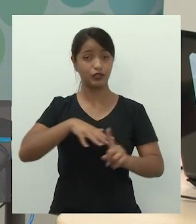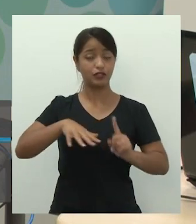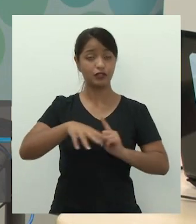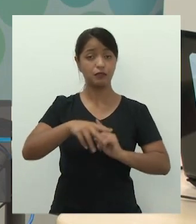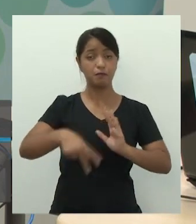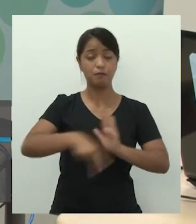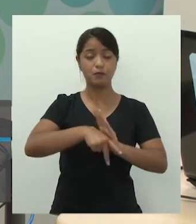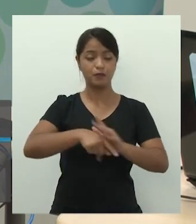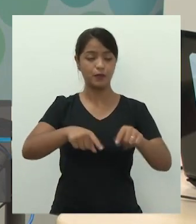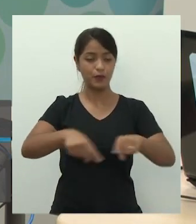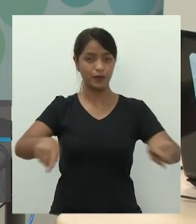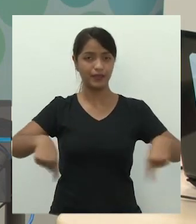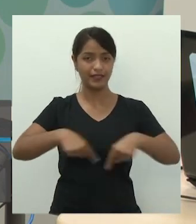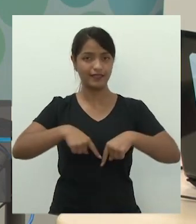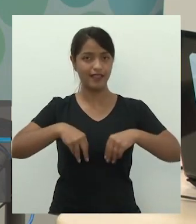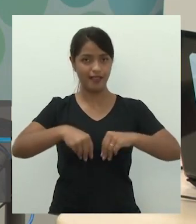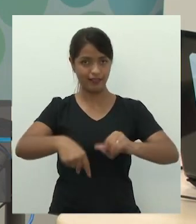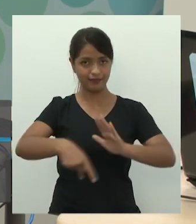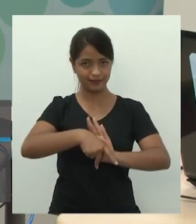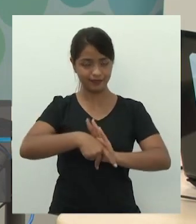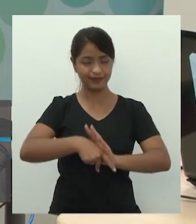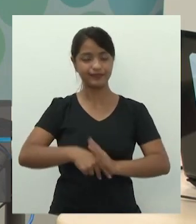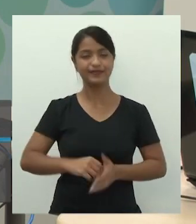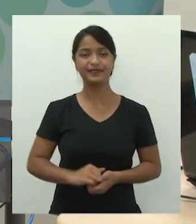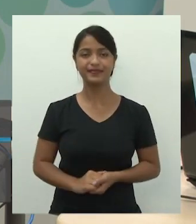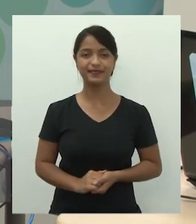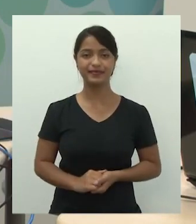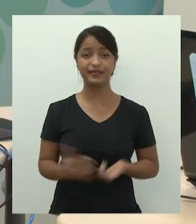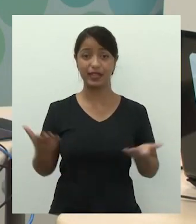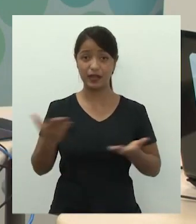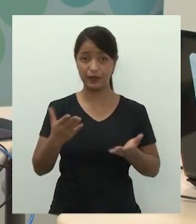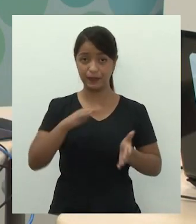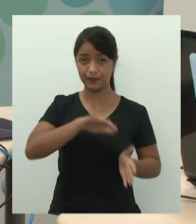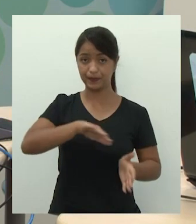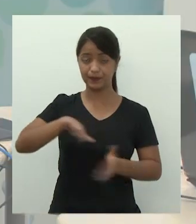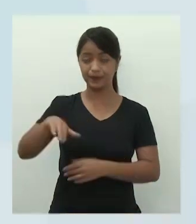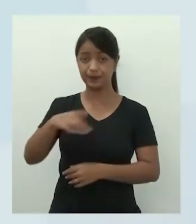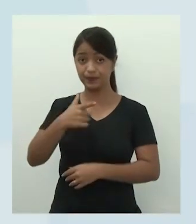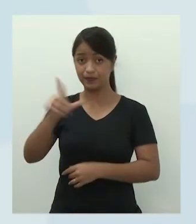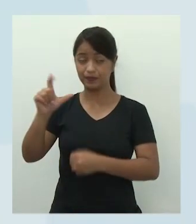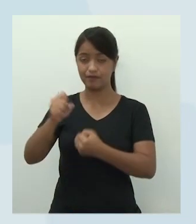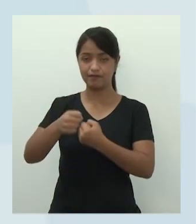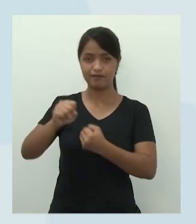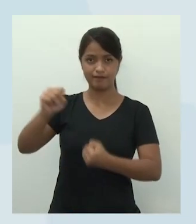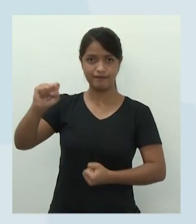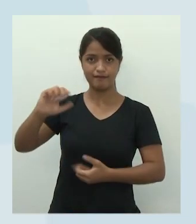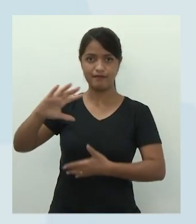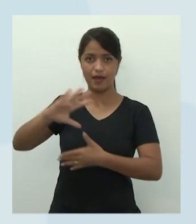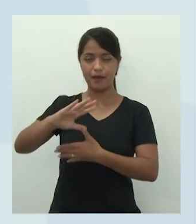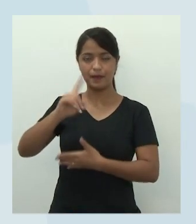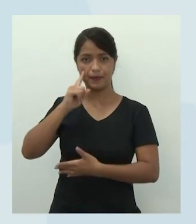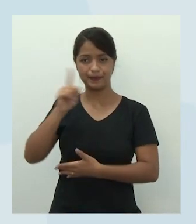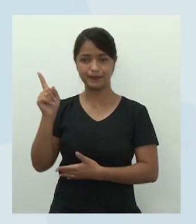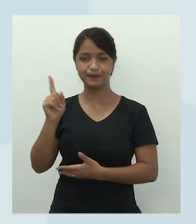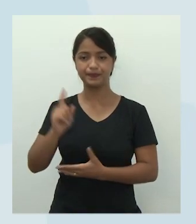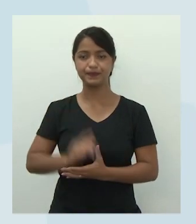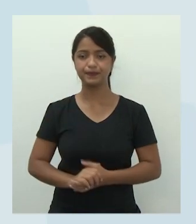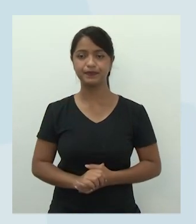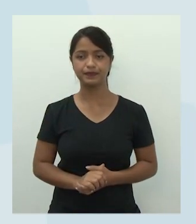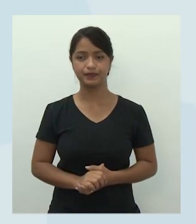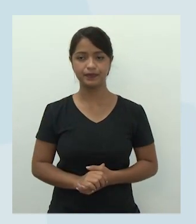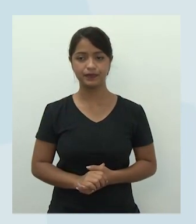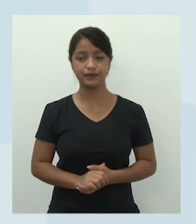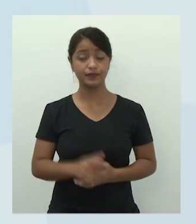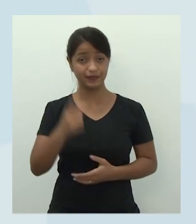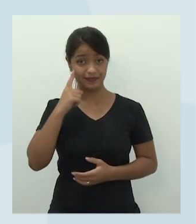num território X, tá? Vamos analisar mais um mapa aí na próxima tela. Né? Olha aí o que eu estava falando para